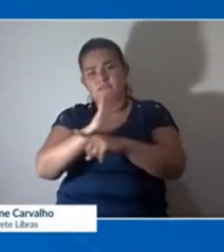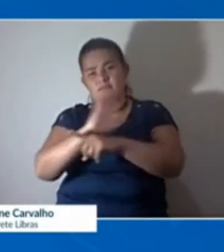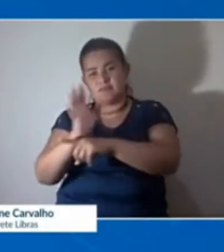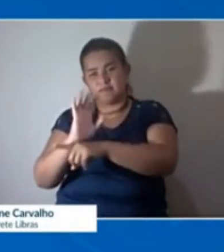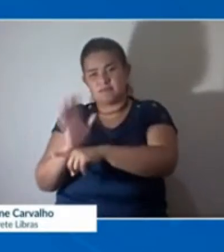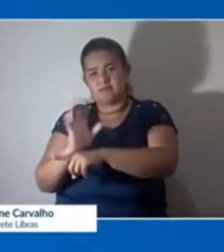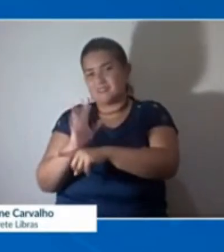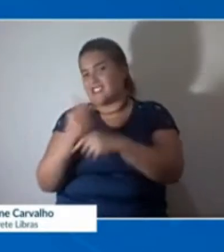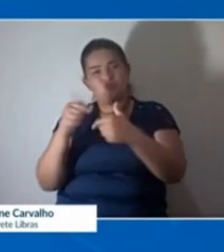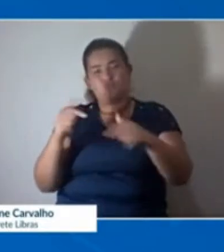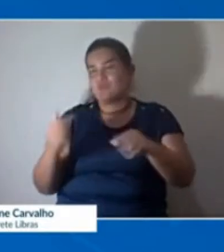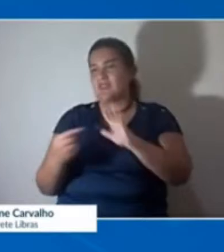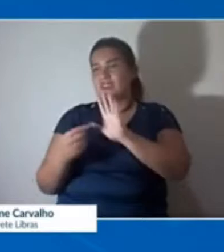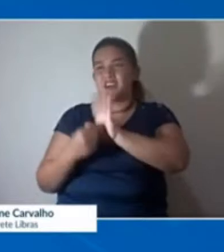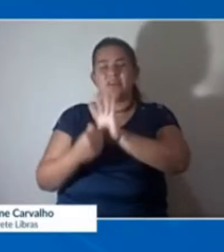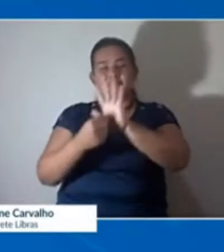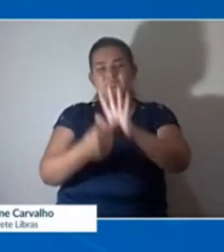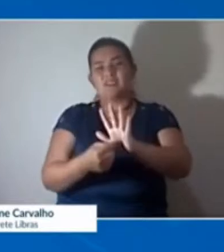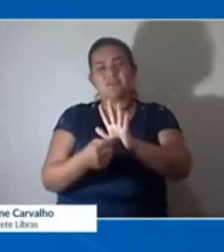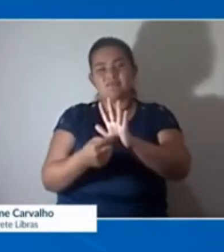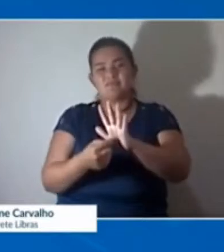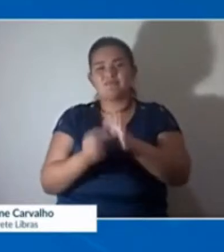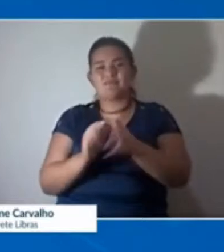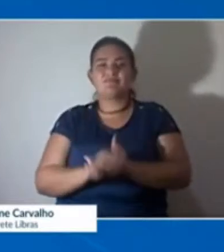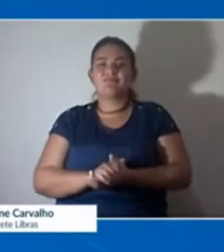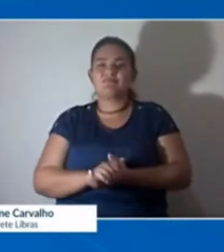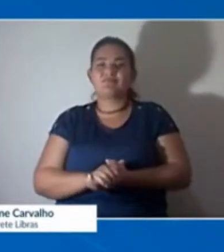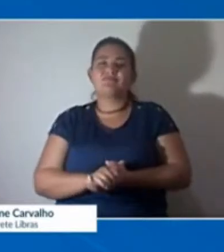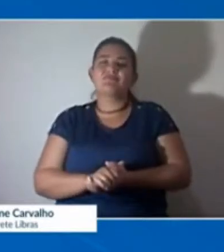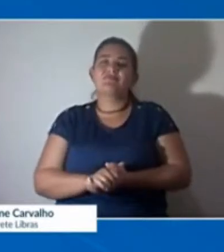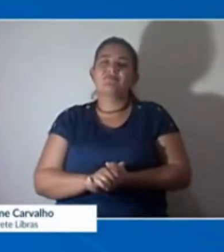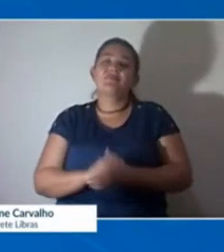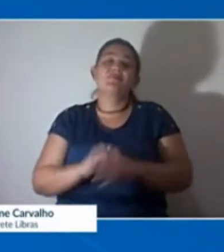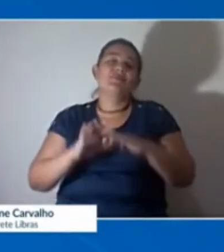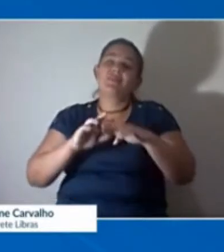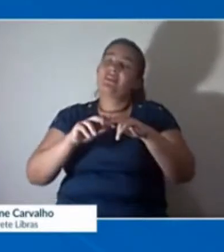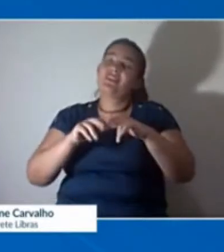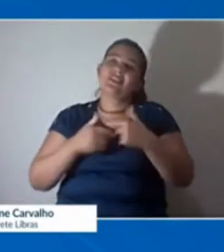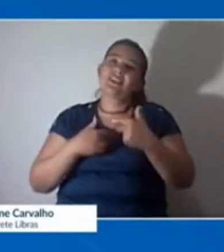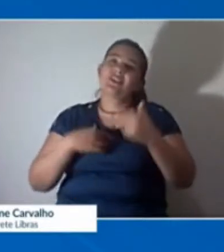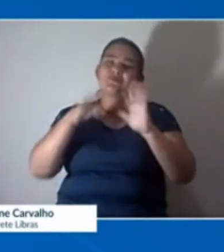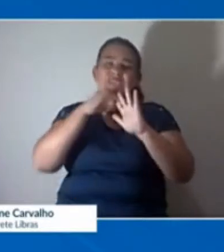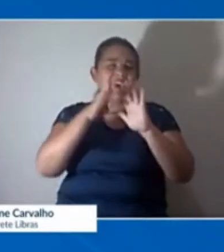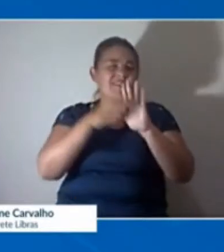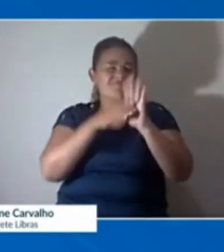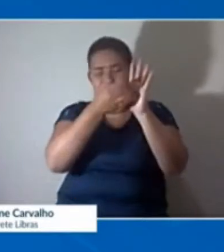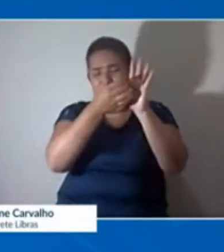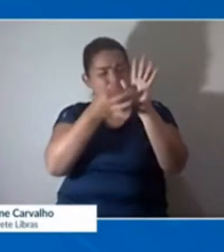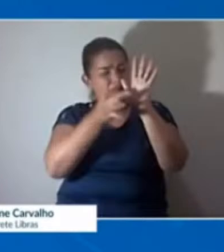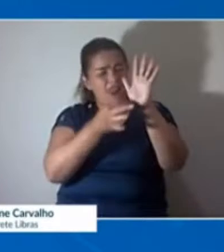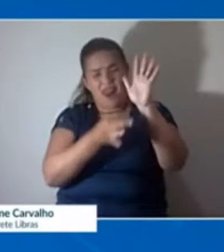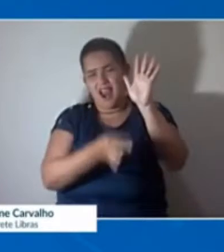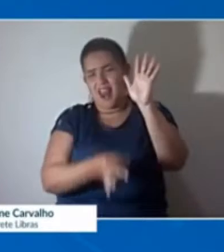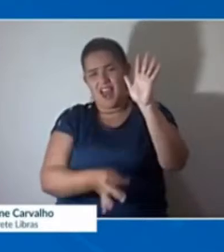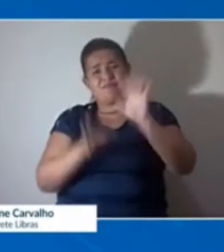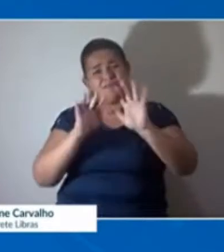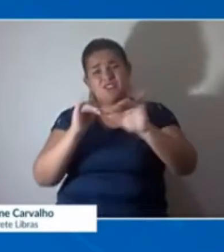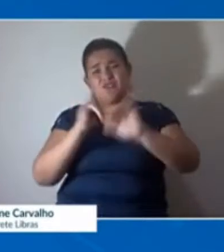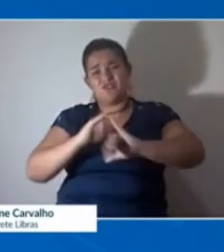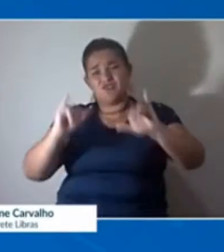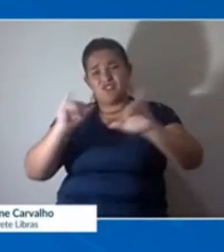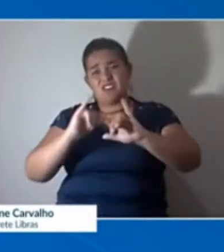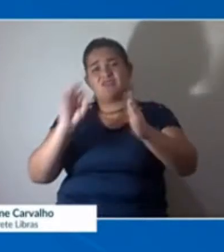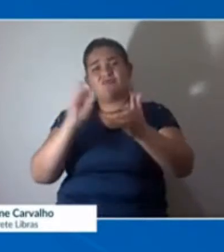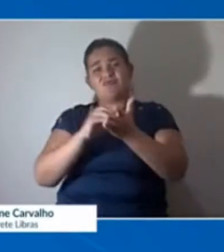né? Não trazem esses filmes à tona. Então, o acervo é muito grande, mas é pouco divulgado. Então,